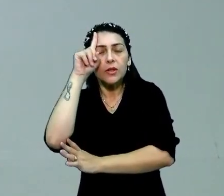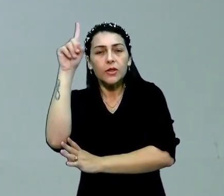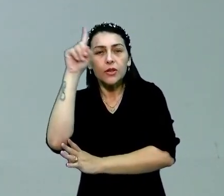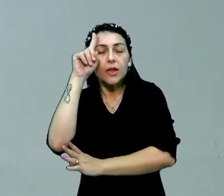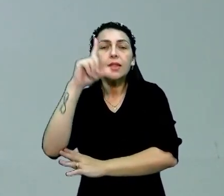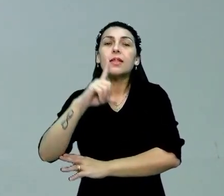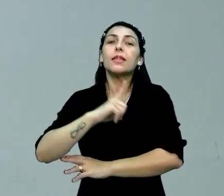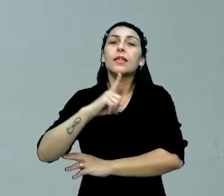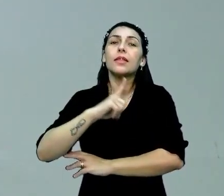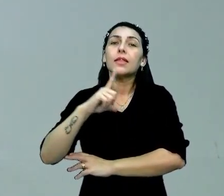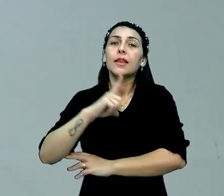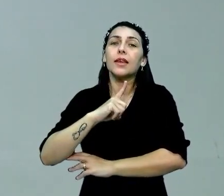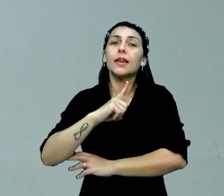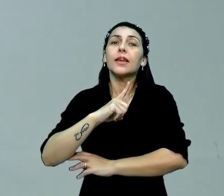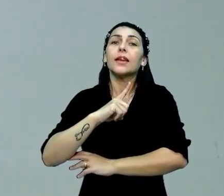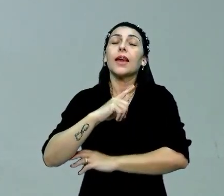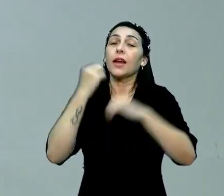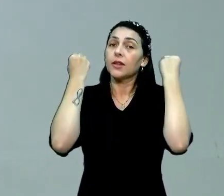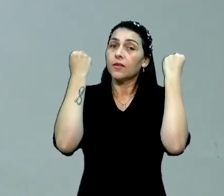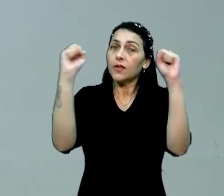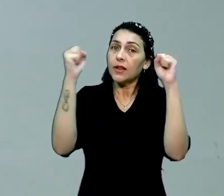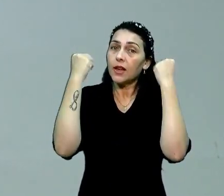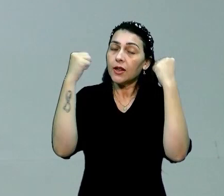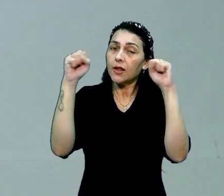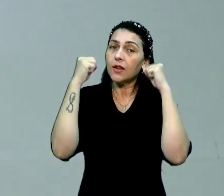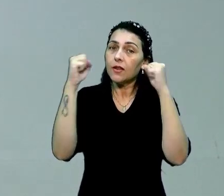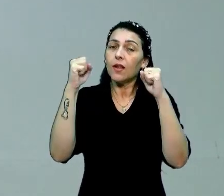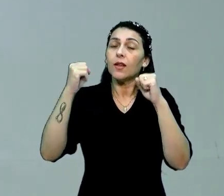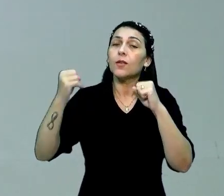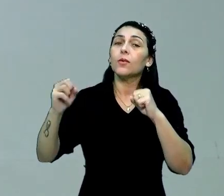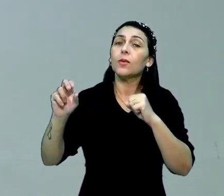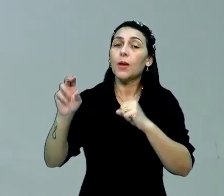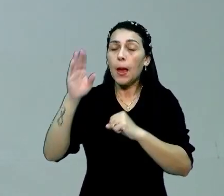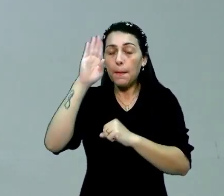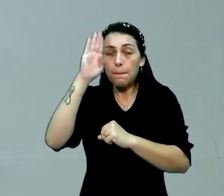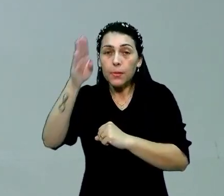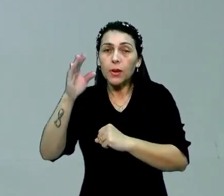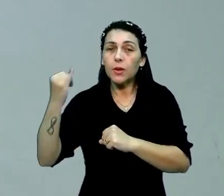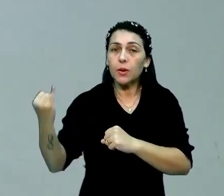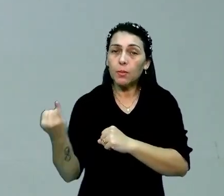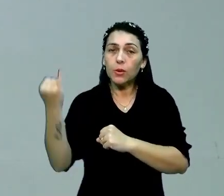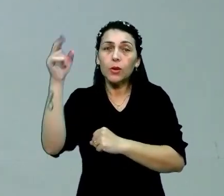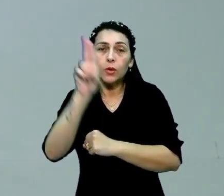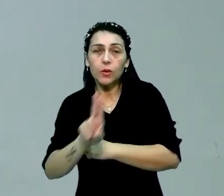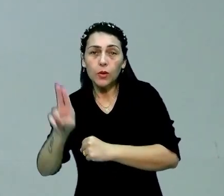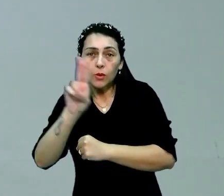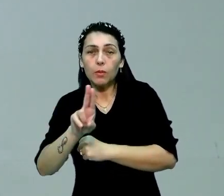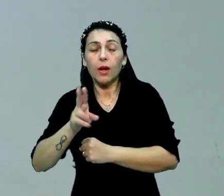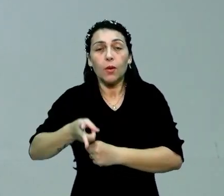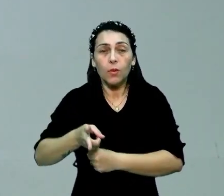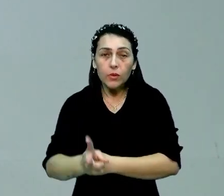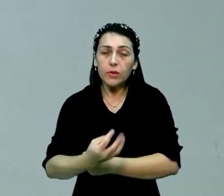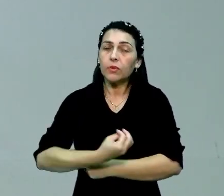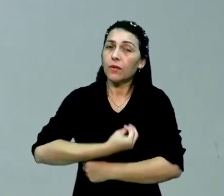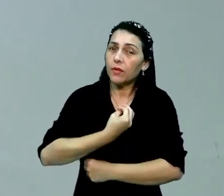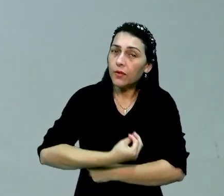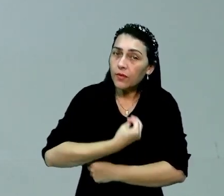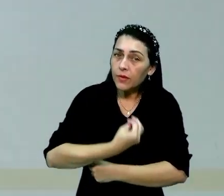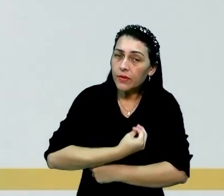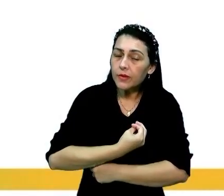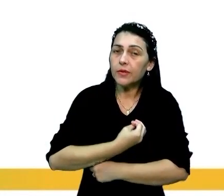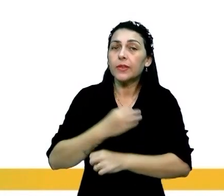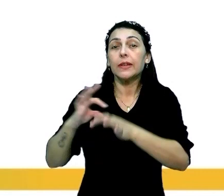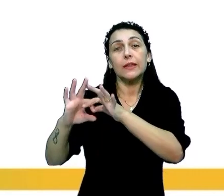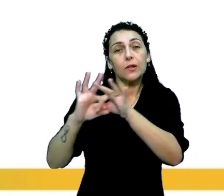gente tem a atividade física como um instrumento que a gente utilizava para sobreviver.